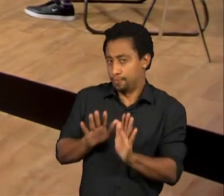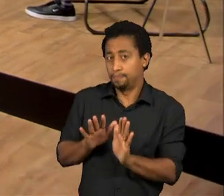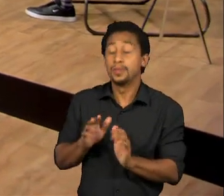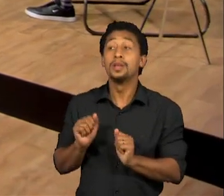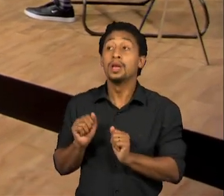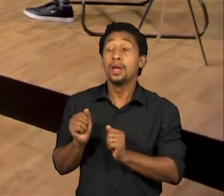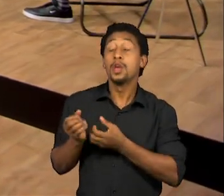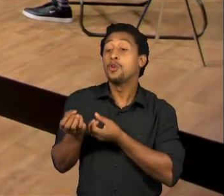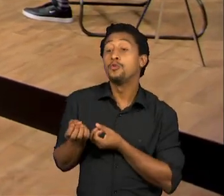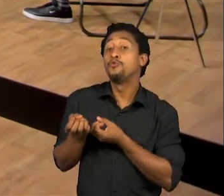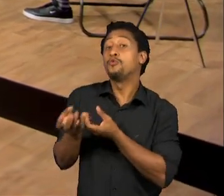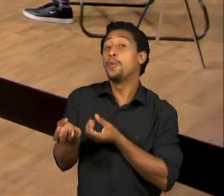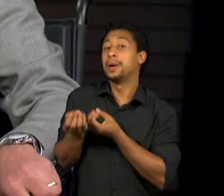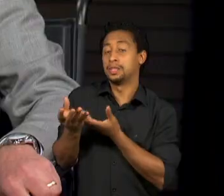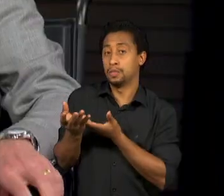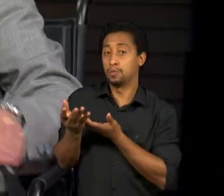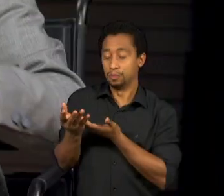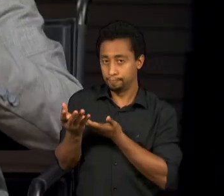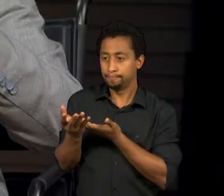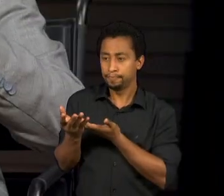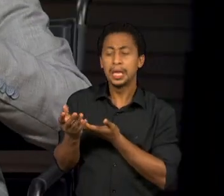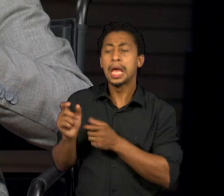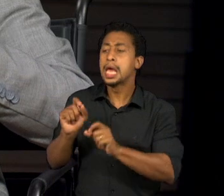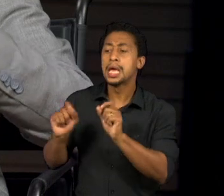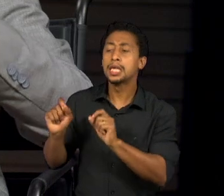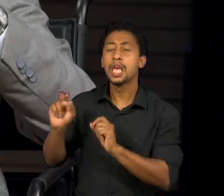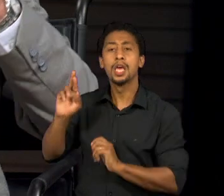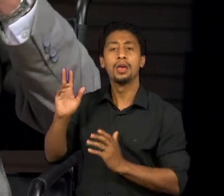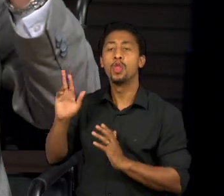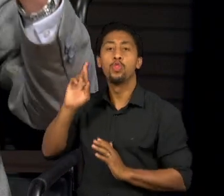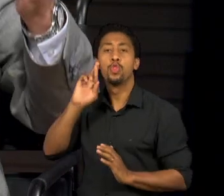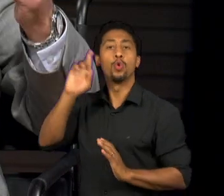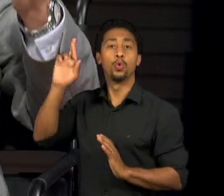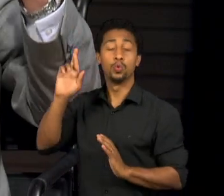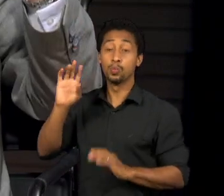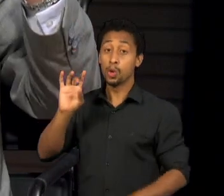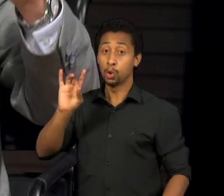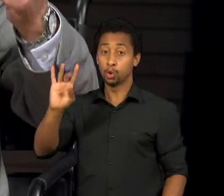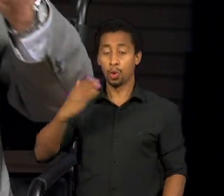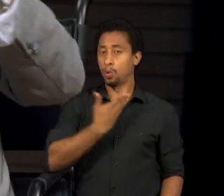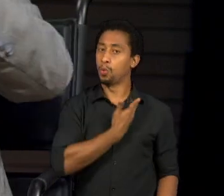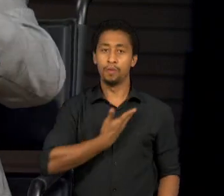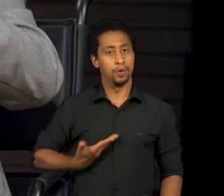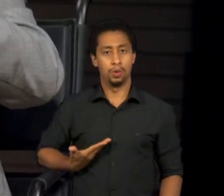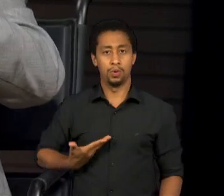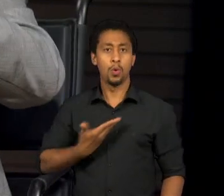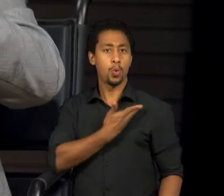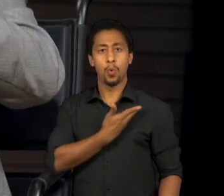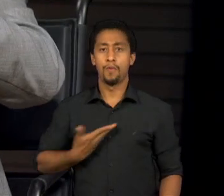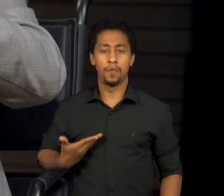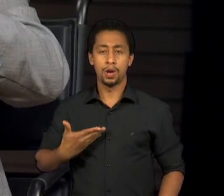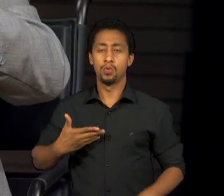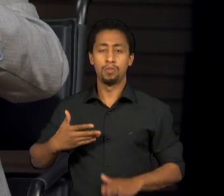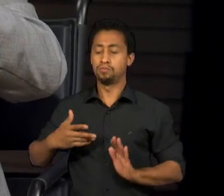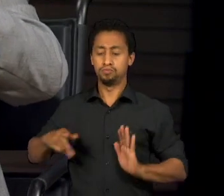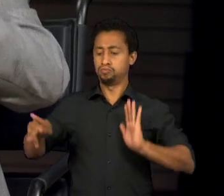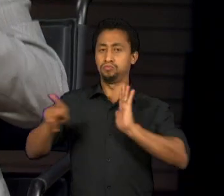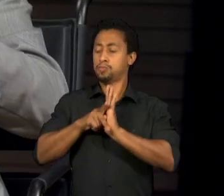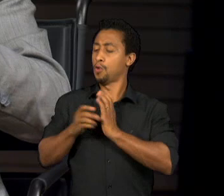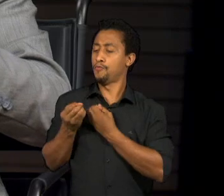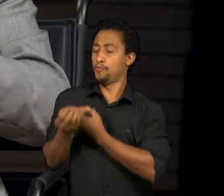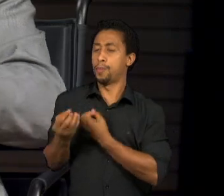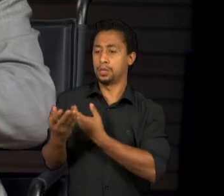pelo governante. Não há meios independentes de verificar o que aconteceu.